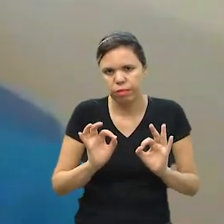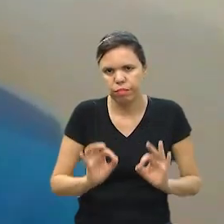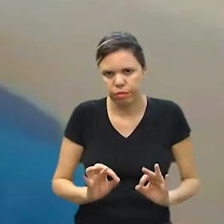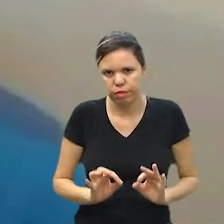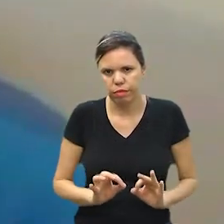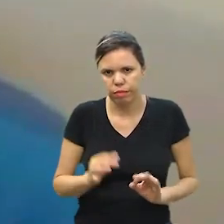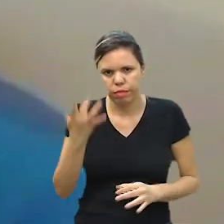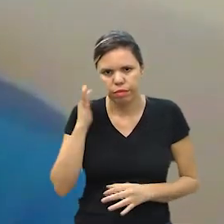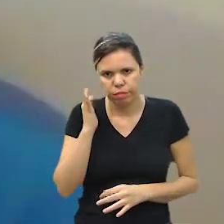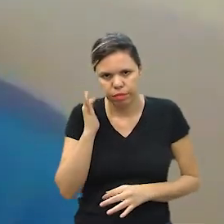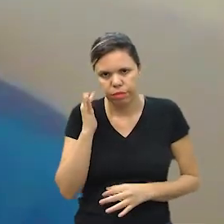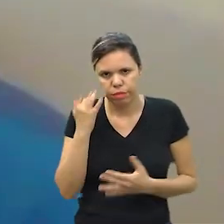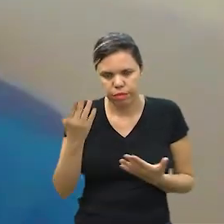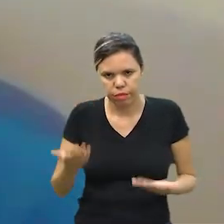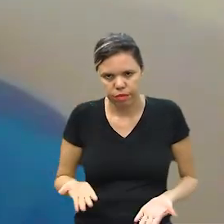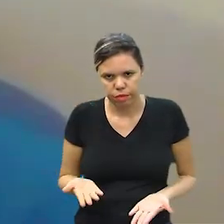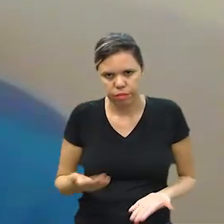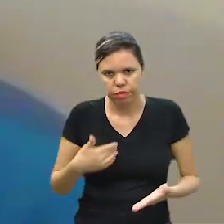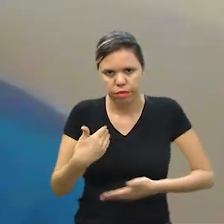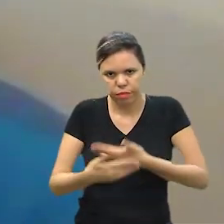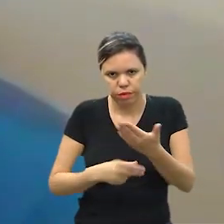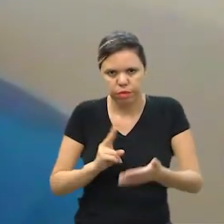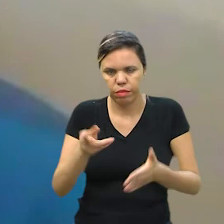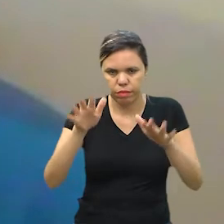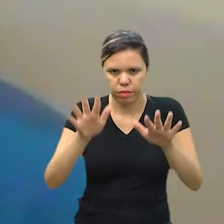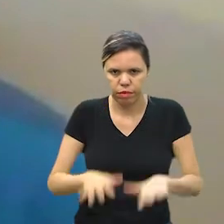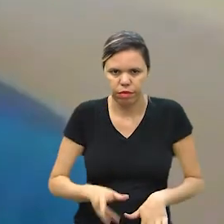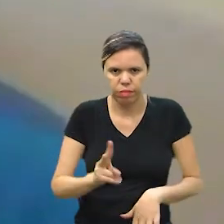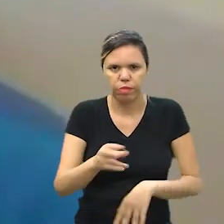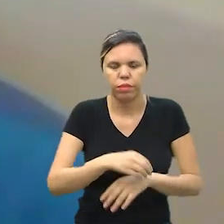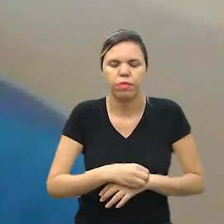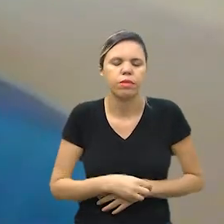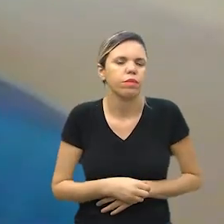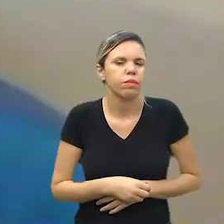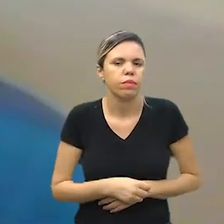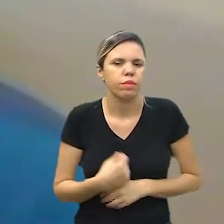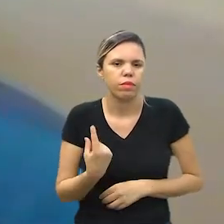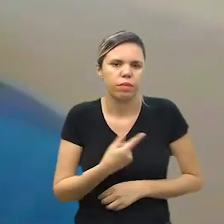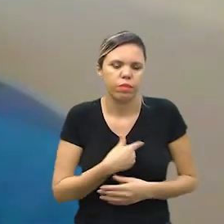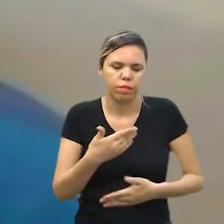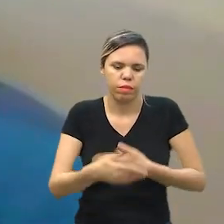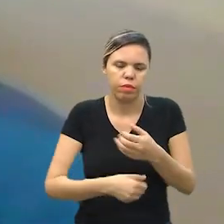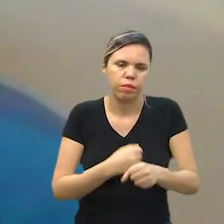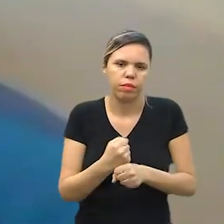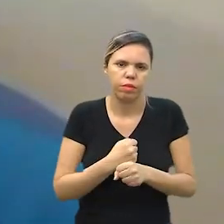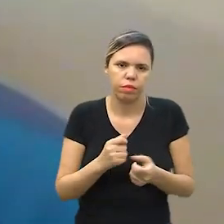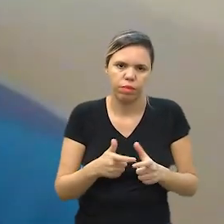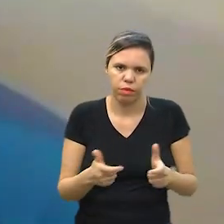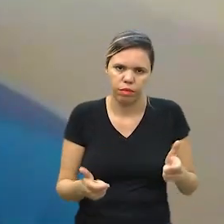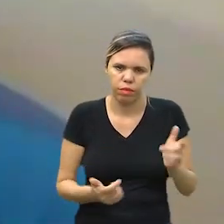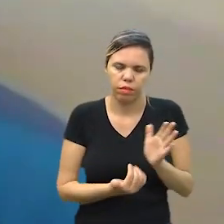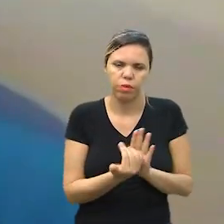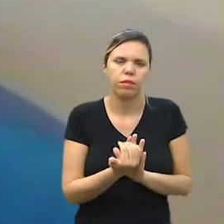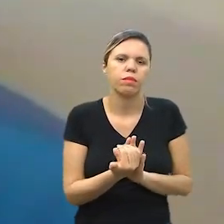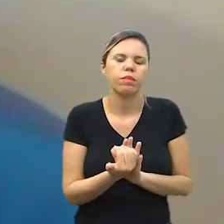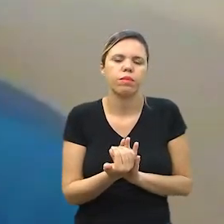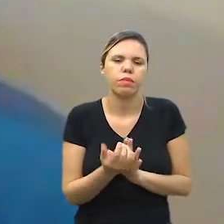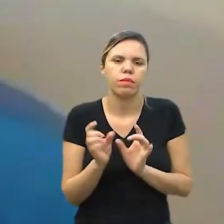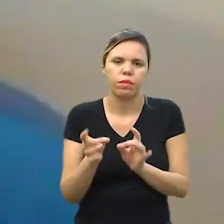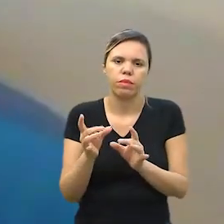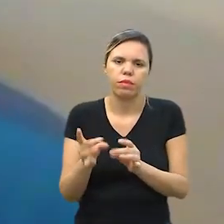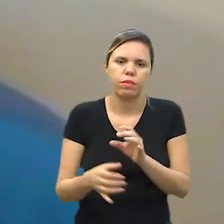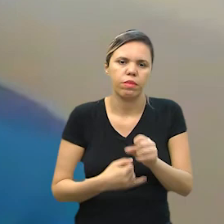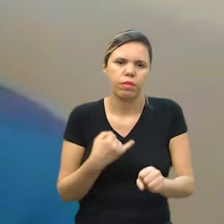muito bem. Então, acho que é uma tendência que veio para ficar. É uma tendência que, nos próximos anos, só tende a crescer.